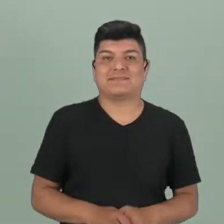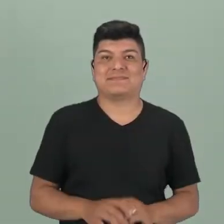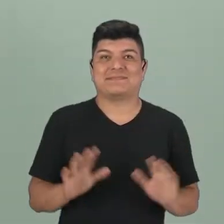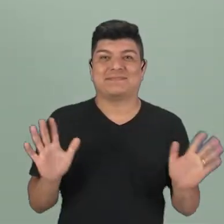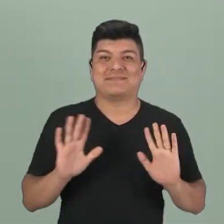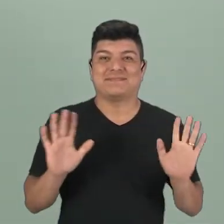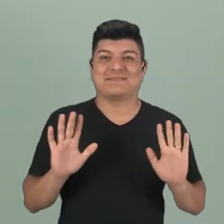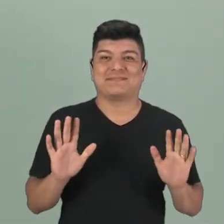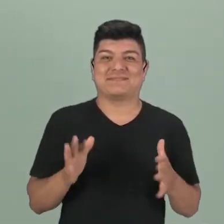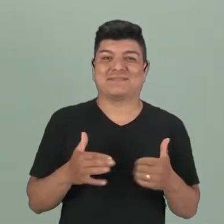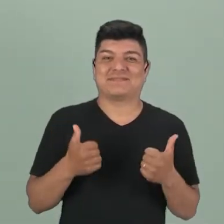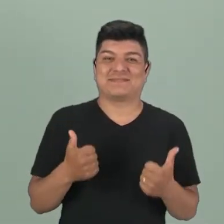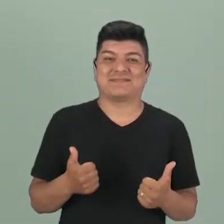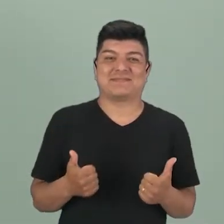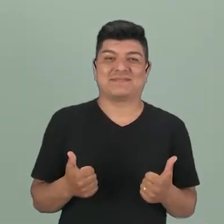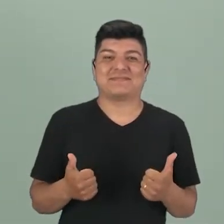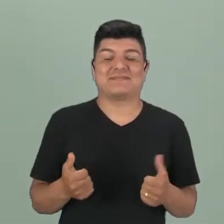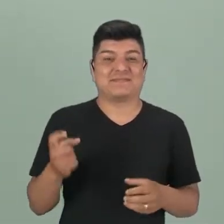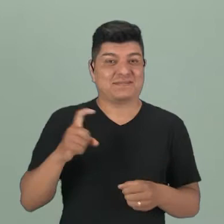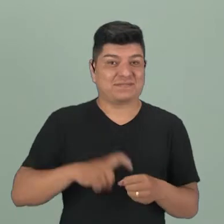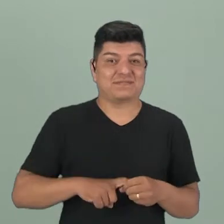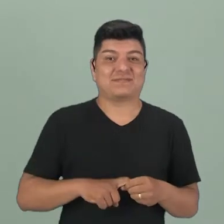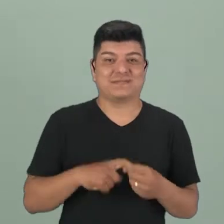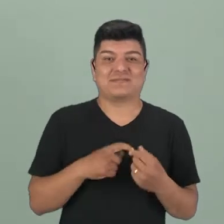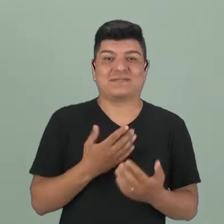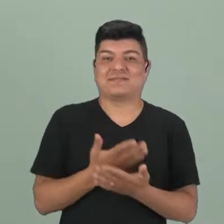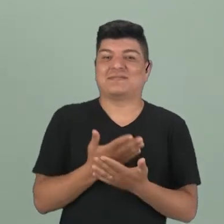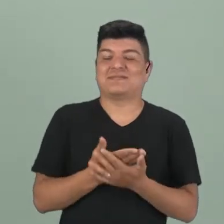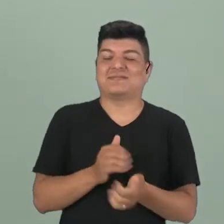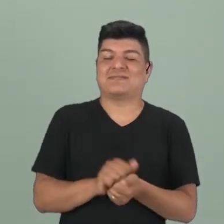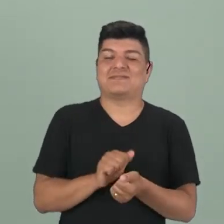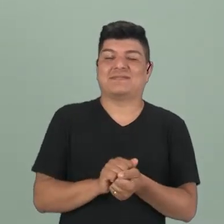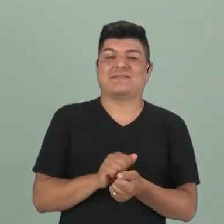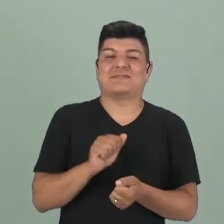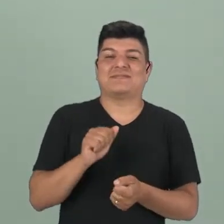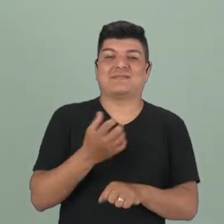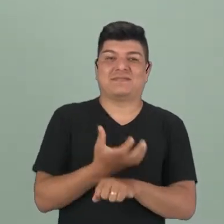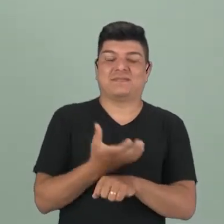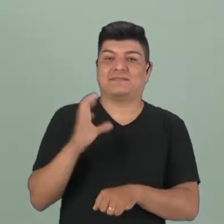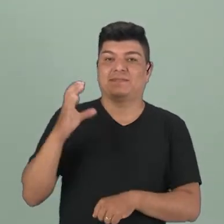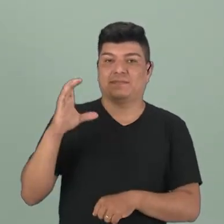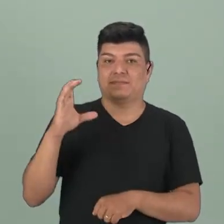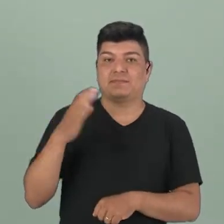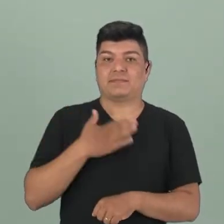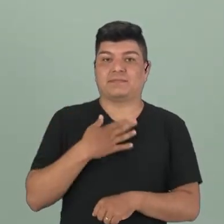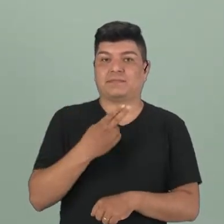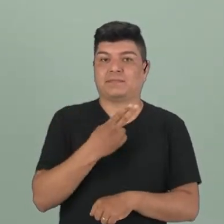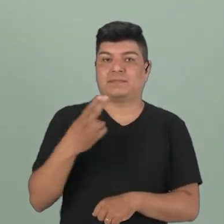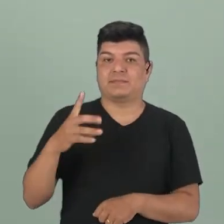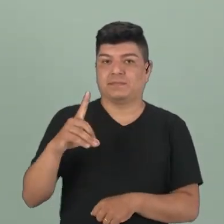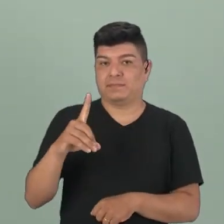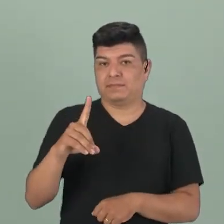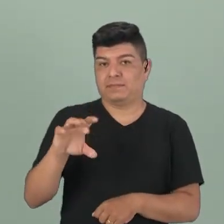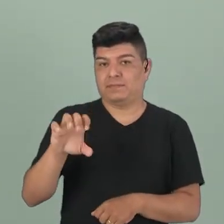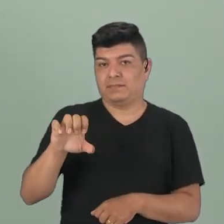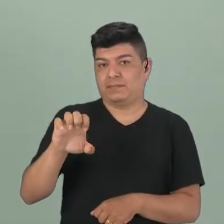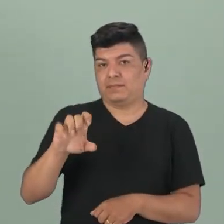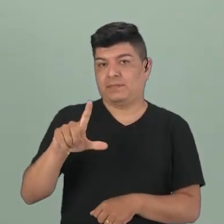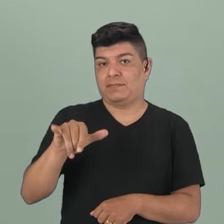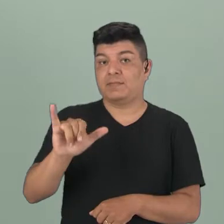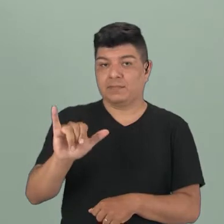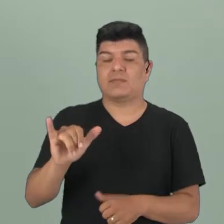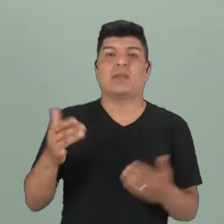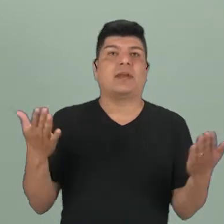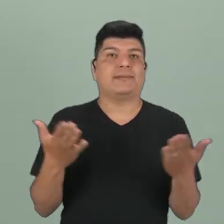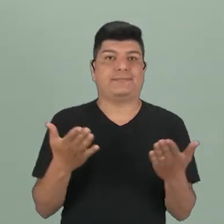o Olá pessoal tudo bem estou de volta para mais uma aula com vocês aula de ciências sua professora délhi e